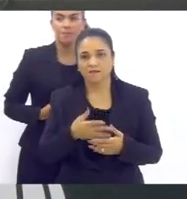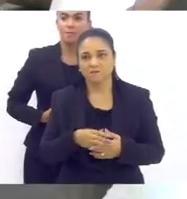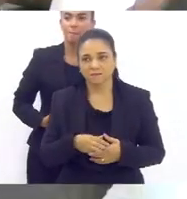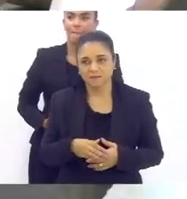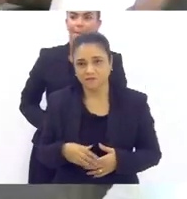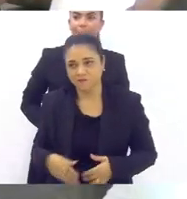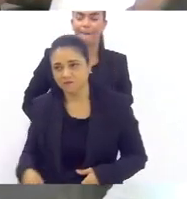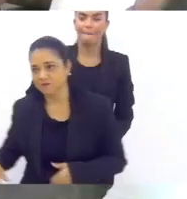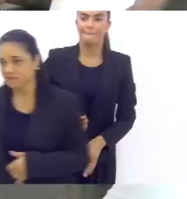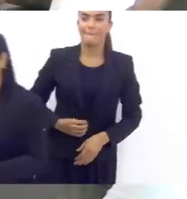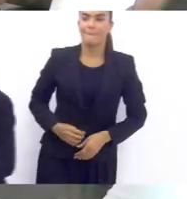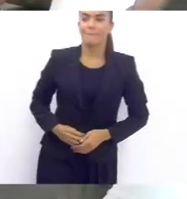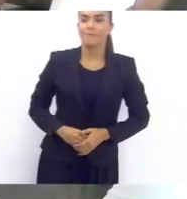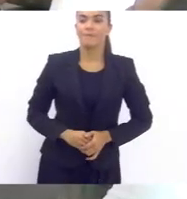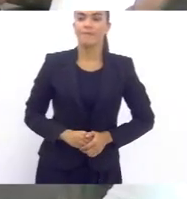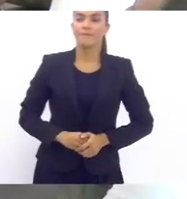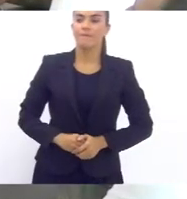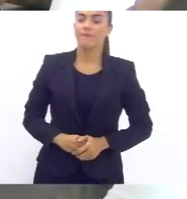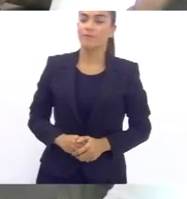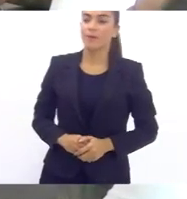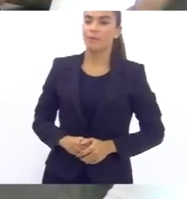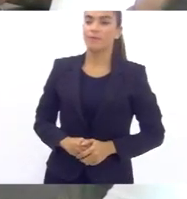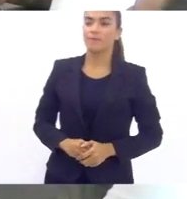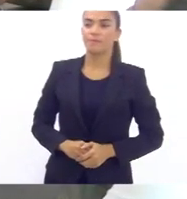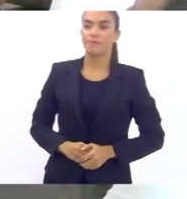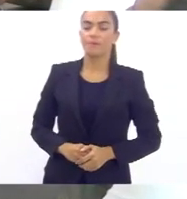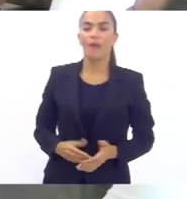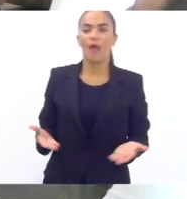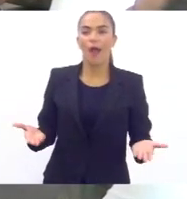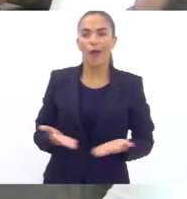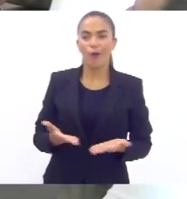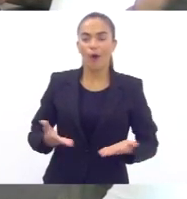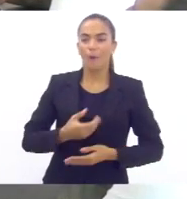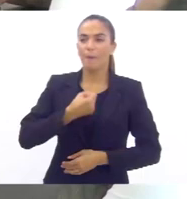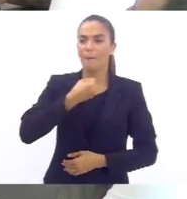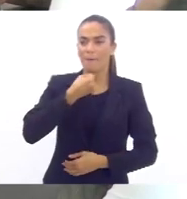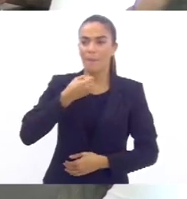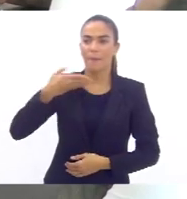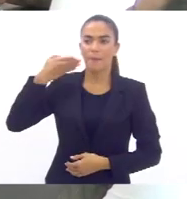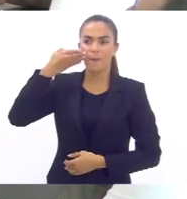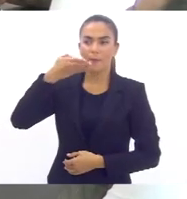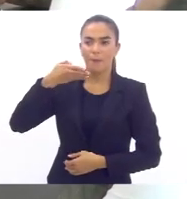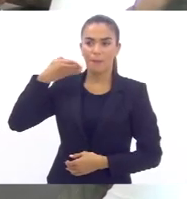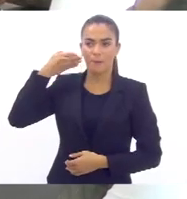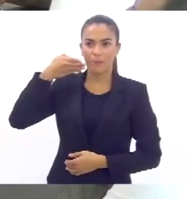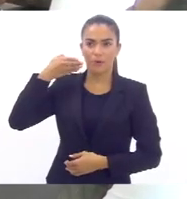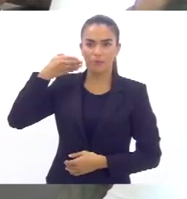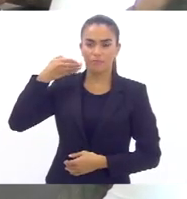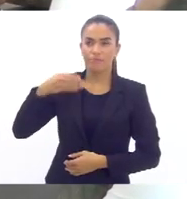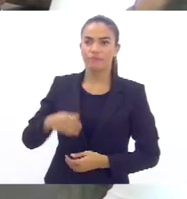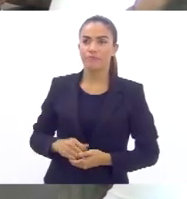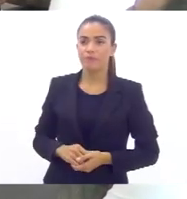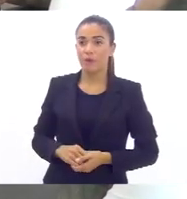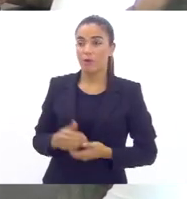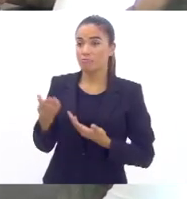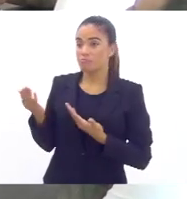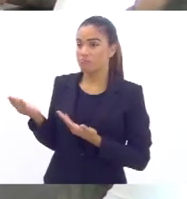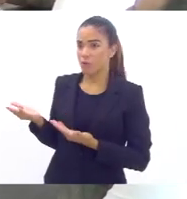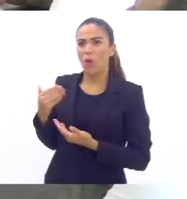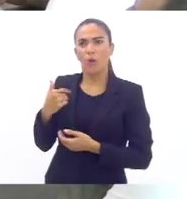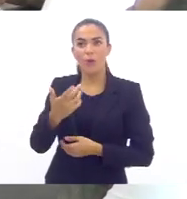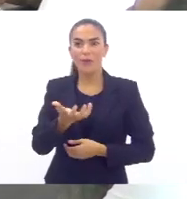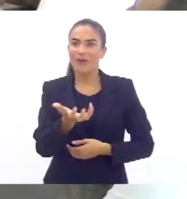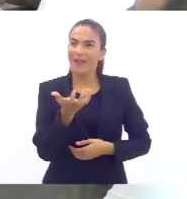para os membros da mesa eu vou passar para o meu Eu quero